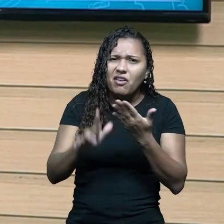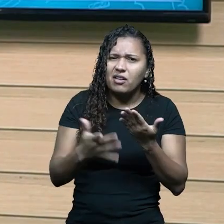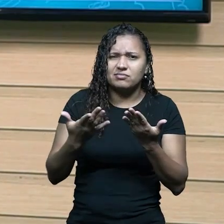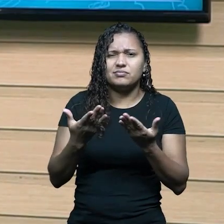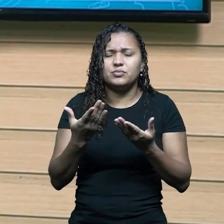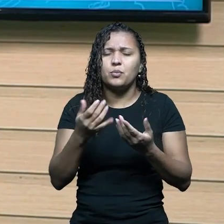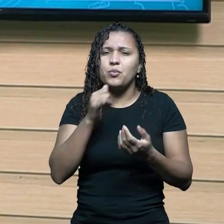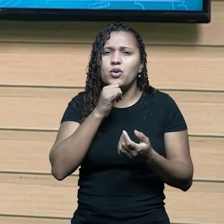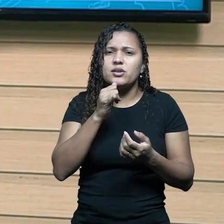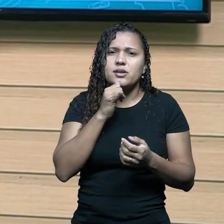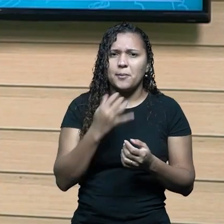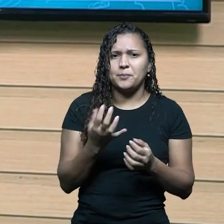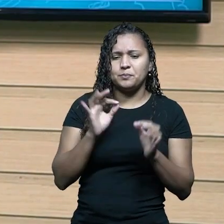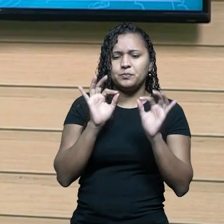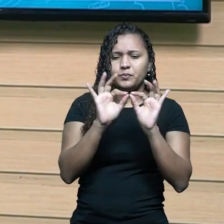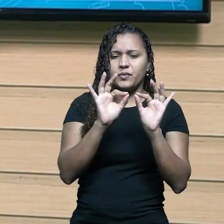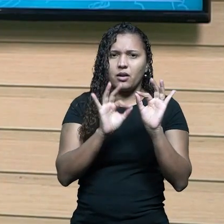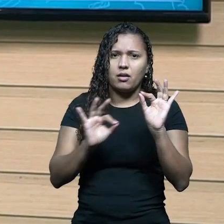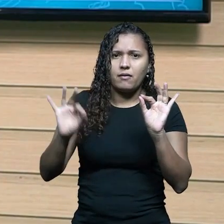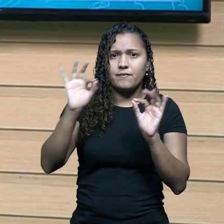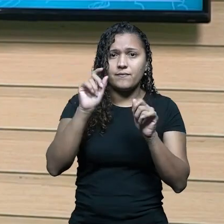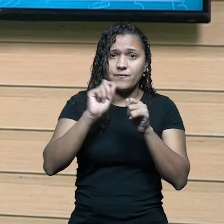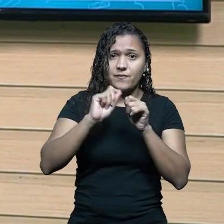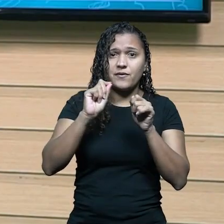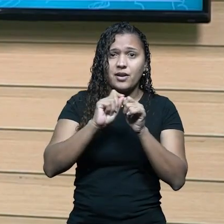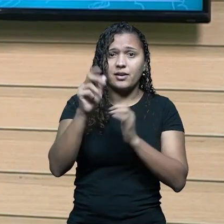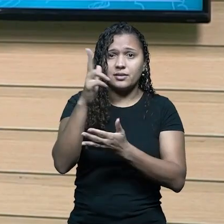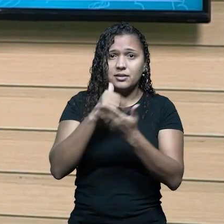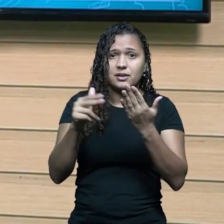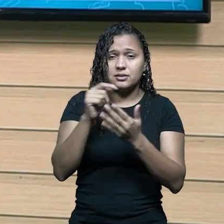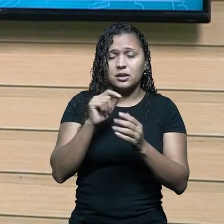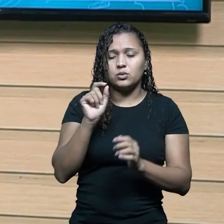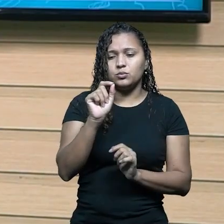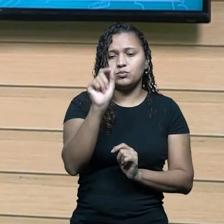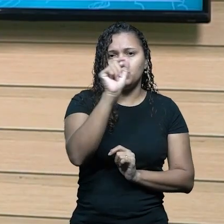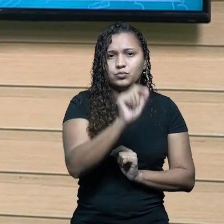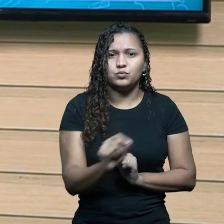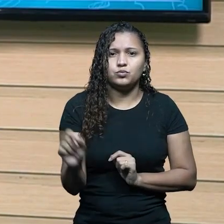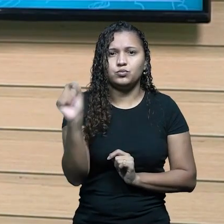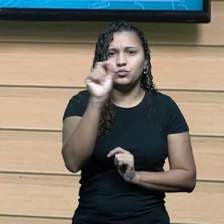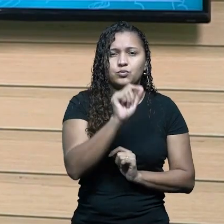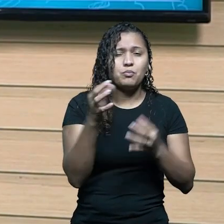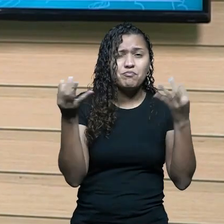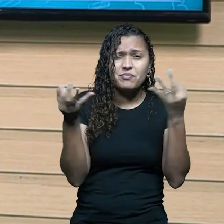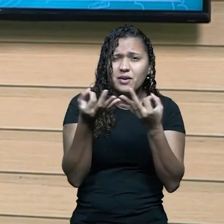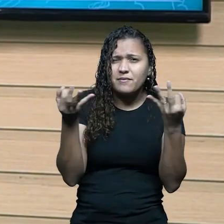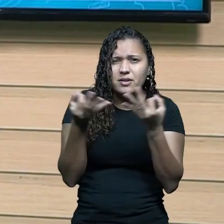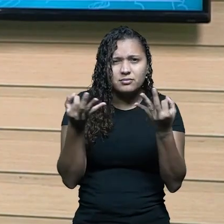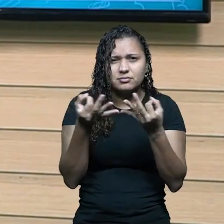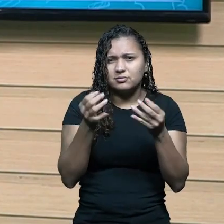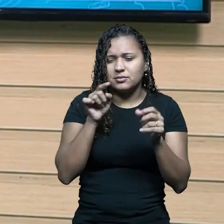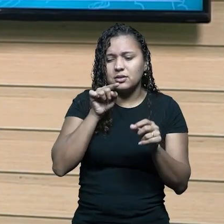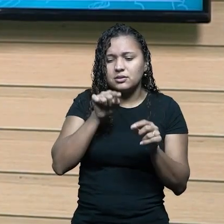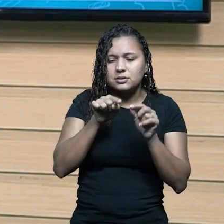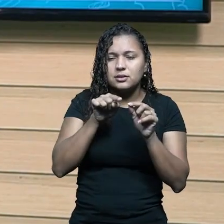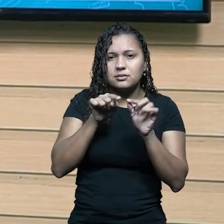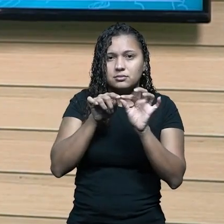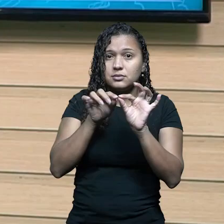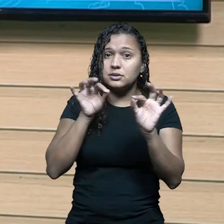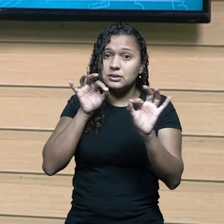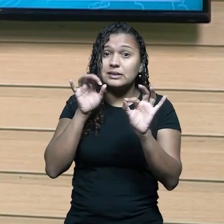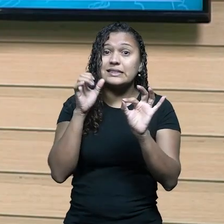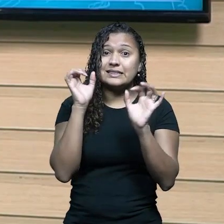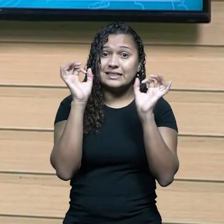onde você simplesmente faz o desenho e ele vai gerar aquela figura ali, o círculo perfeitinho, com o centro